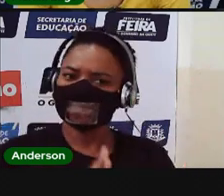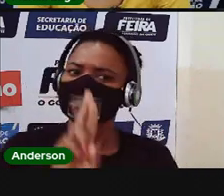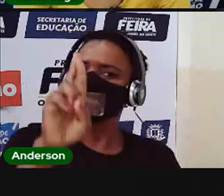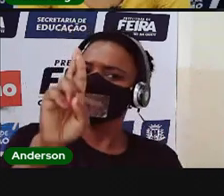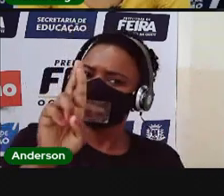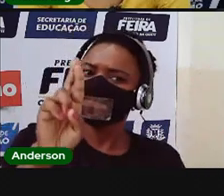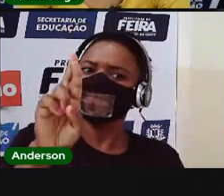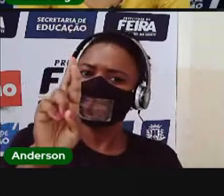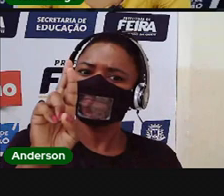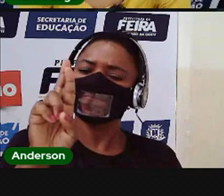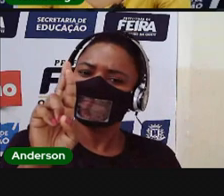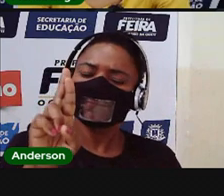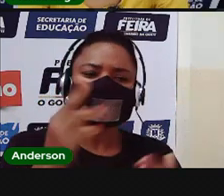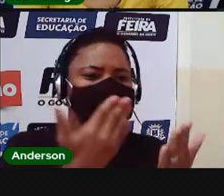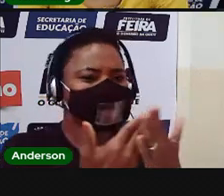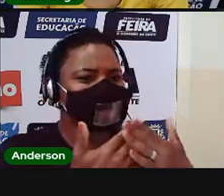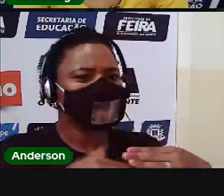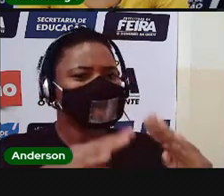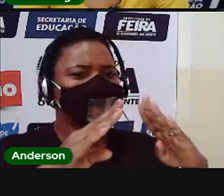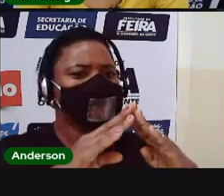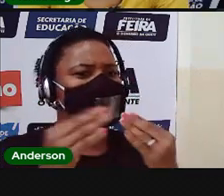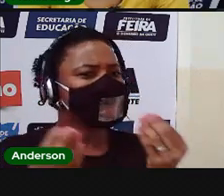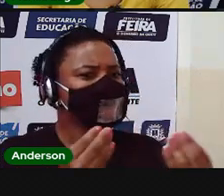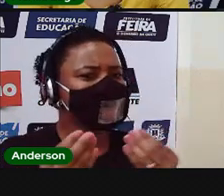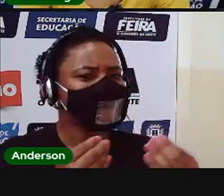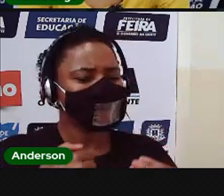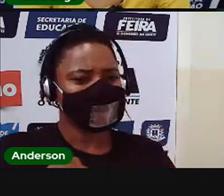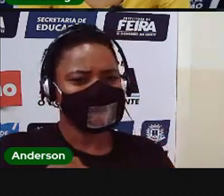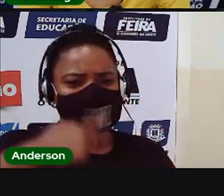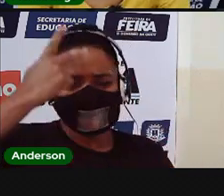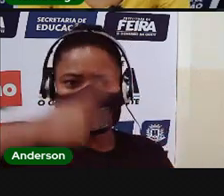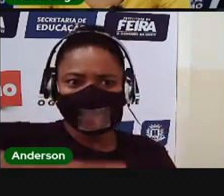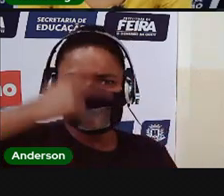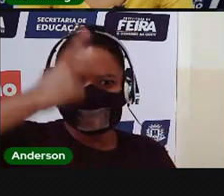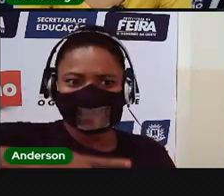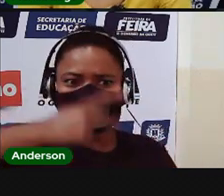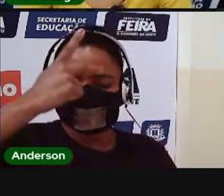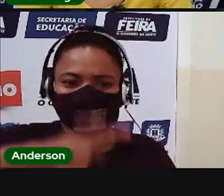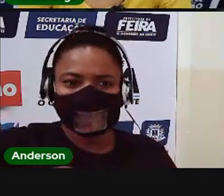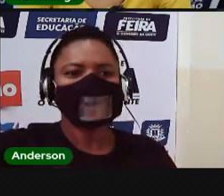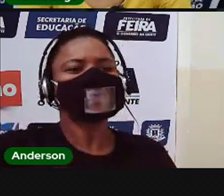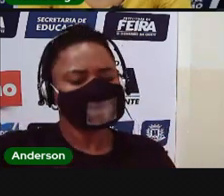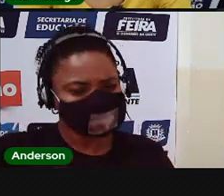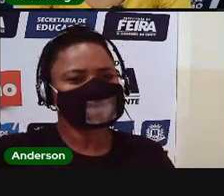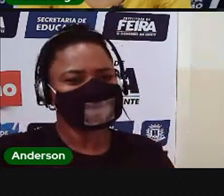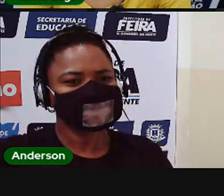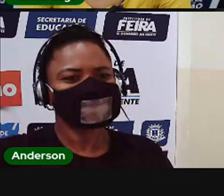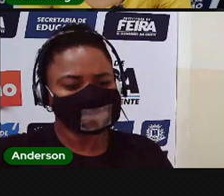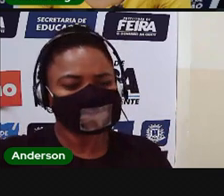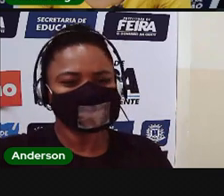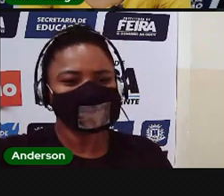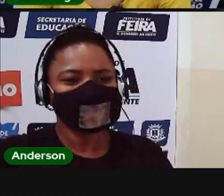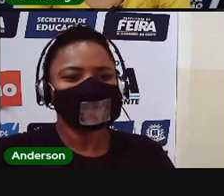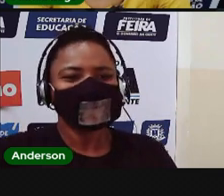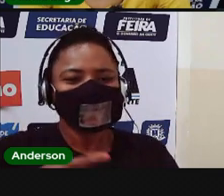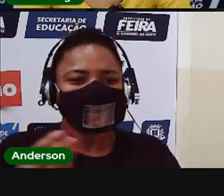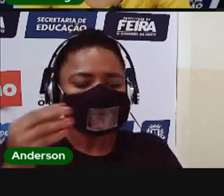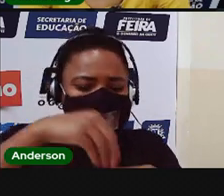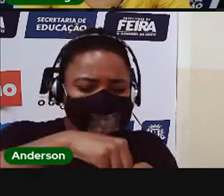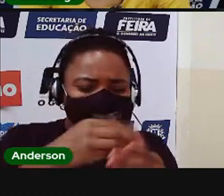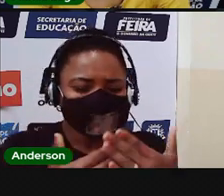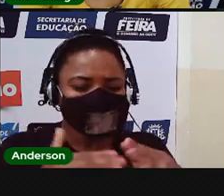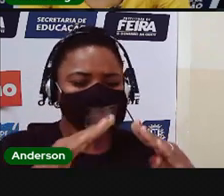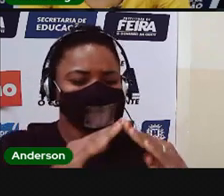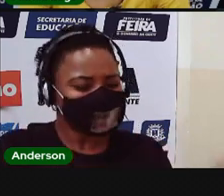escolar. Já vi que alguns de vocês já comentaram bastante, né? Já falaram o que é que acham que é